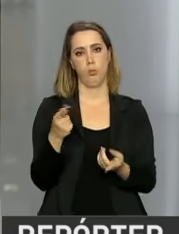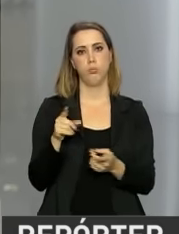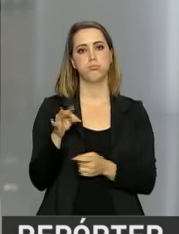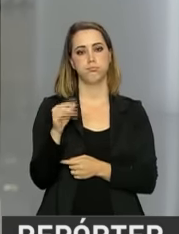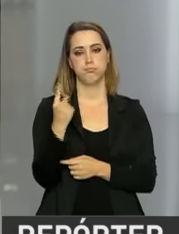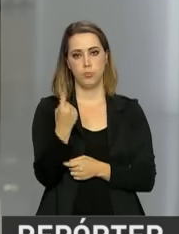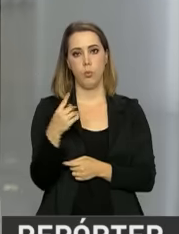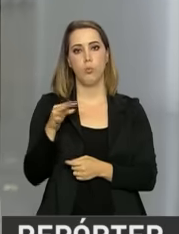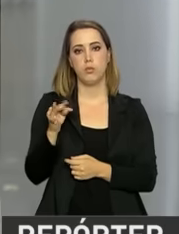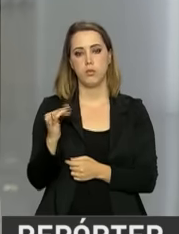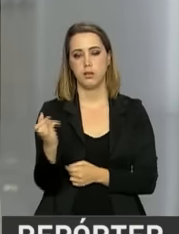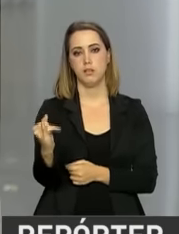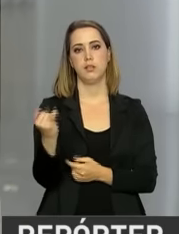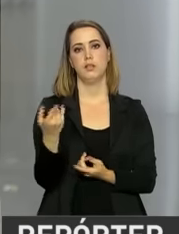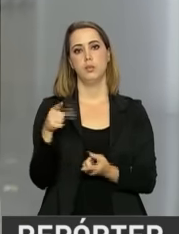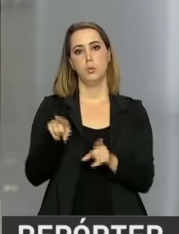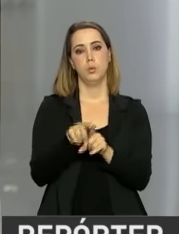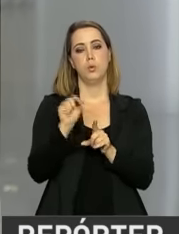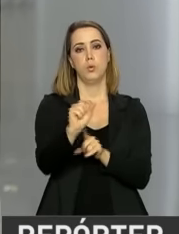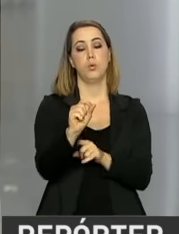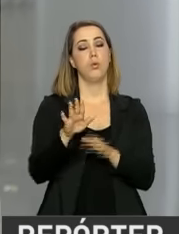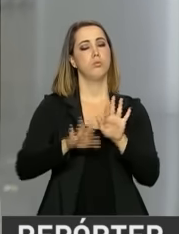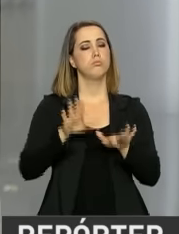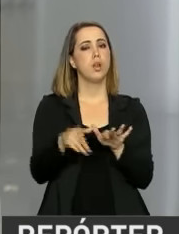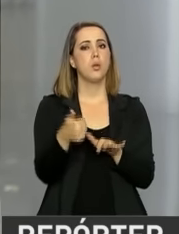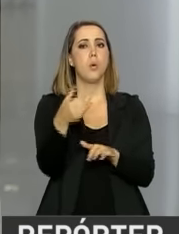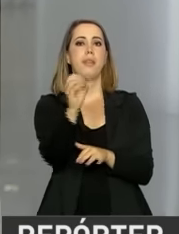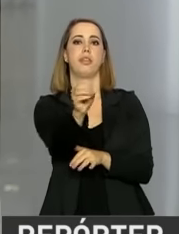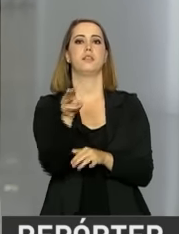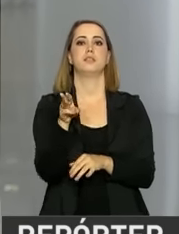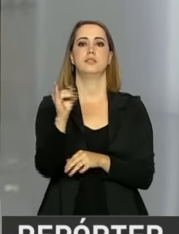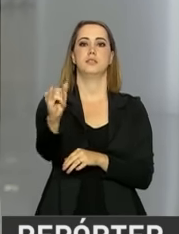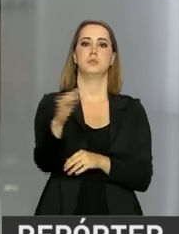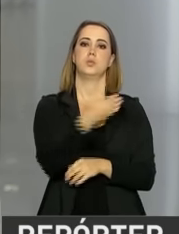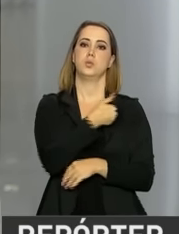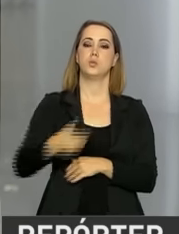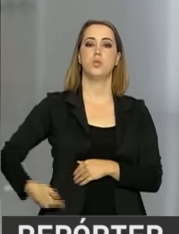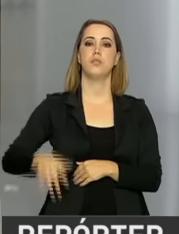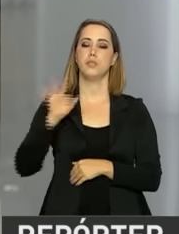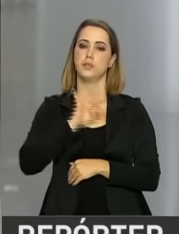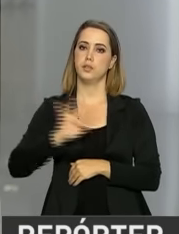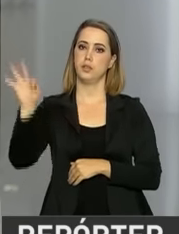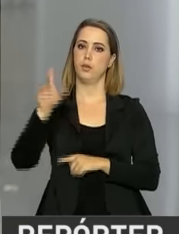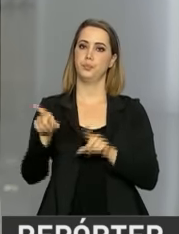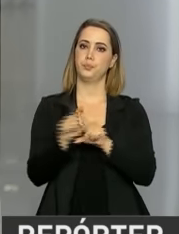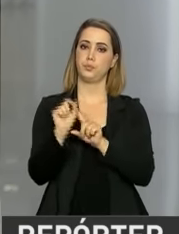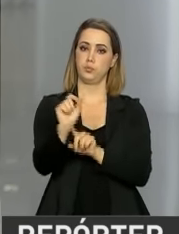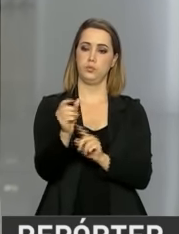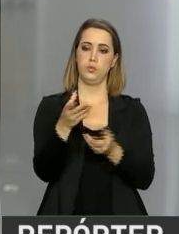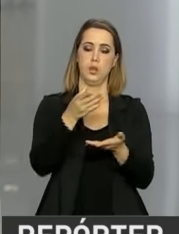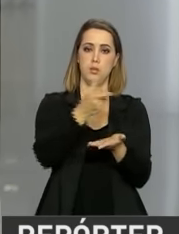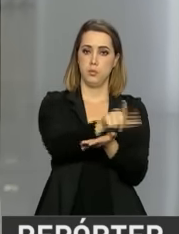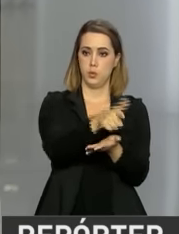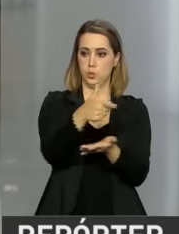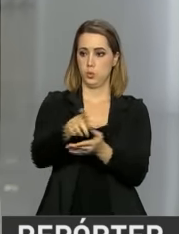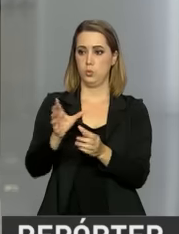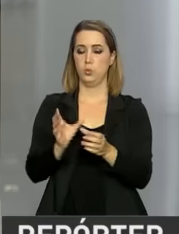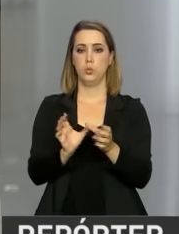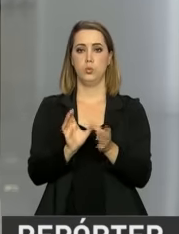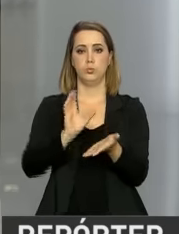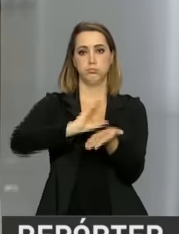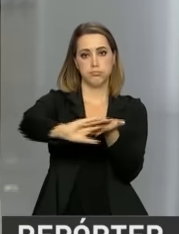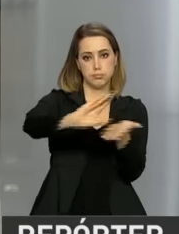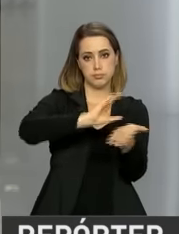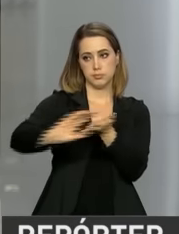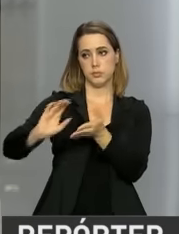acréscimo aprovado cerca de 10 bilhões vão ficar com o governo federal os outros 3 bilhões vão para estados e municípios